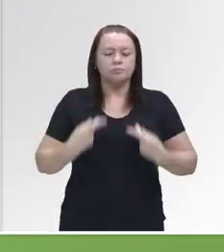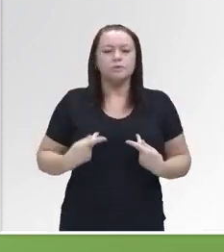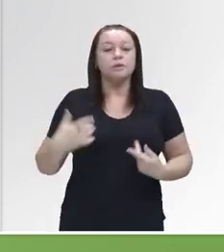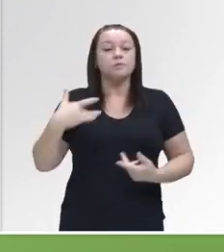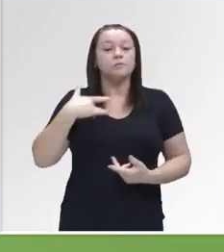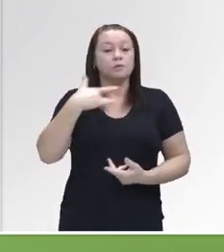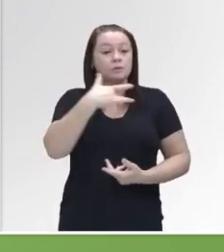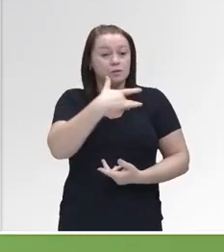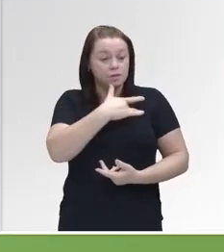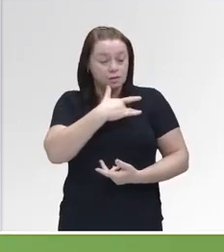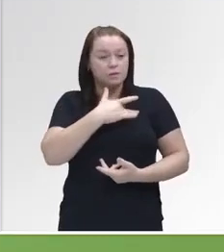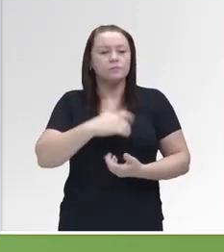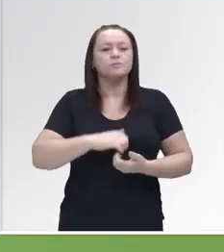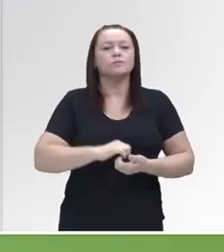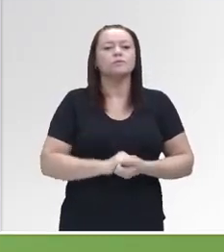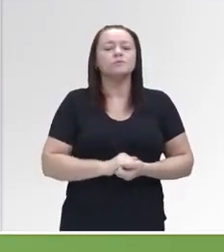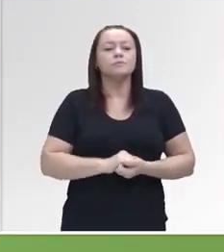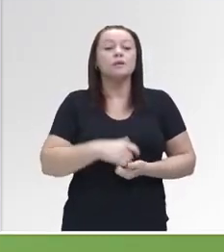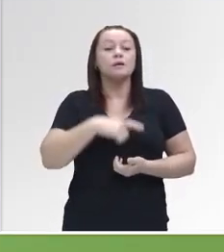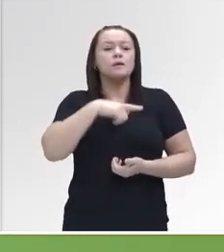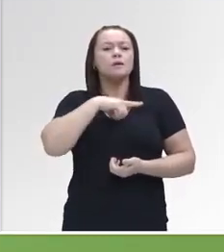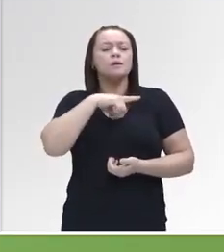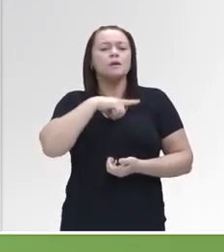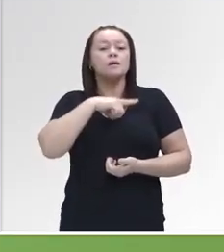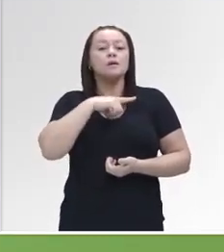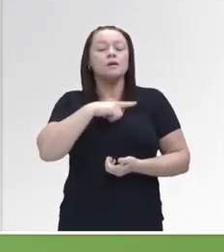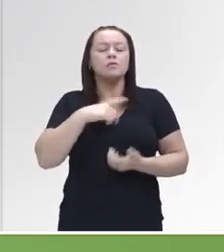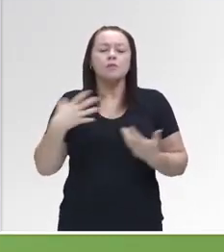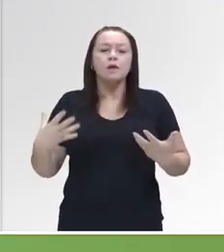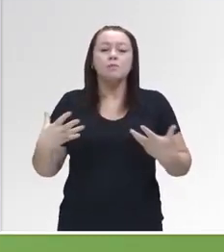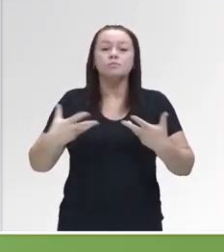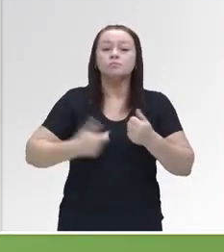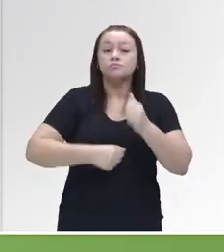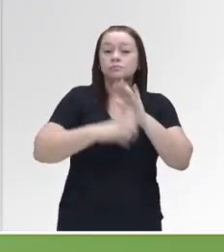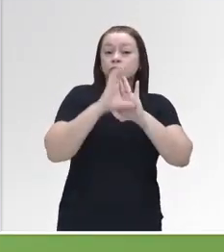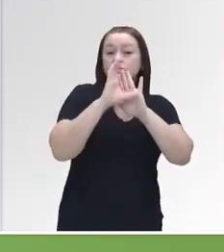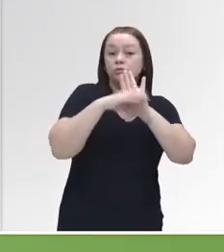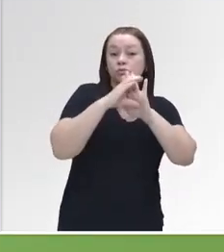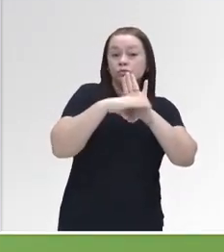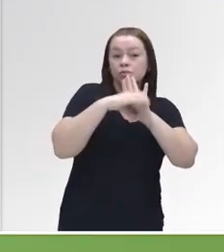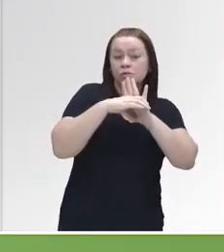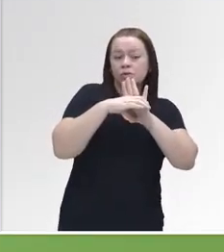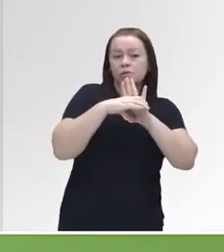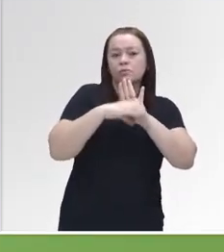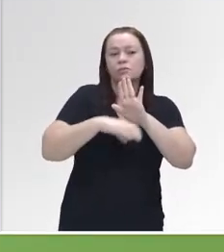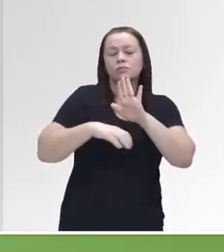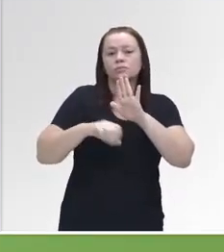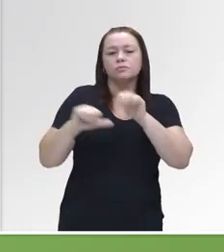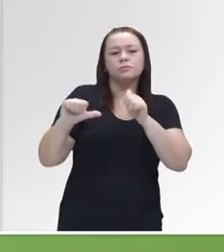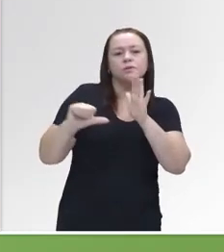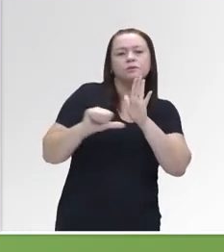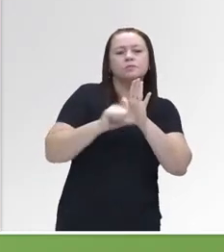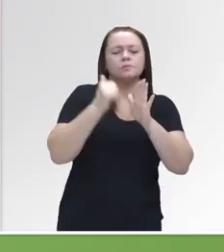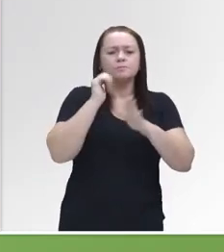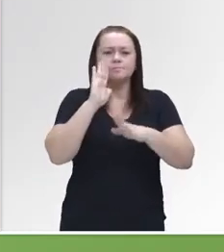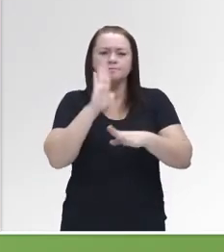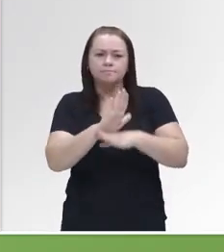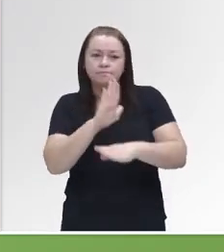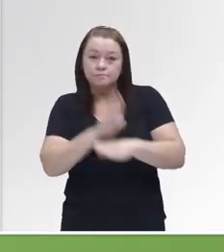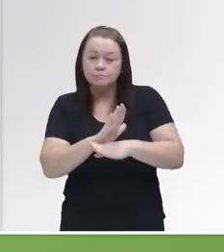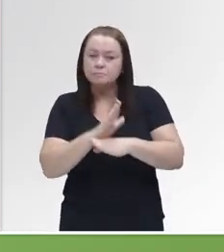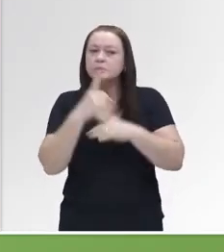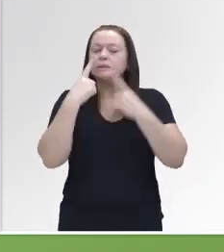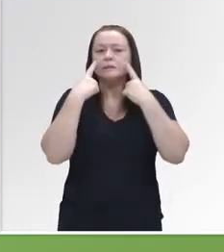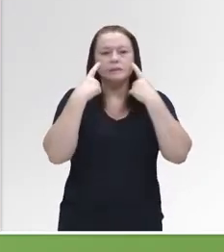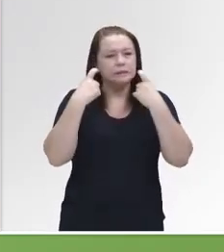Saúde. E aí eu tenho o conteúdo de hoje. Primeiros socorros. Interessante a